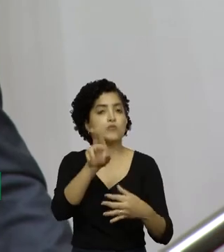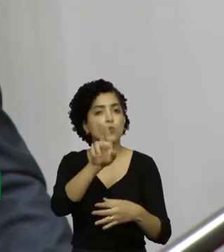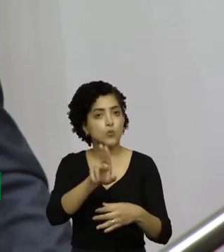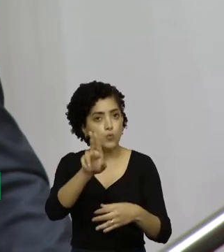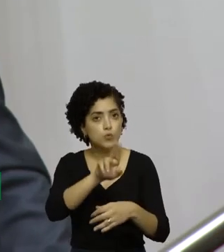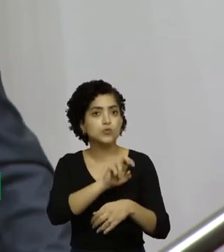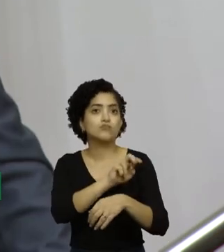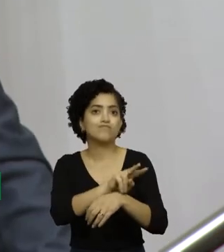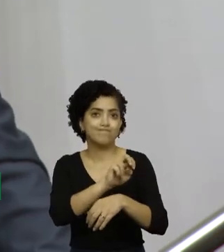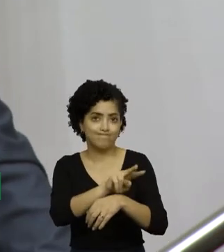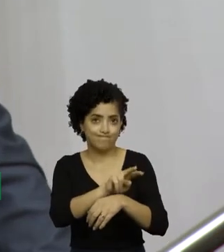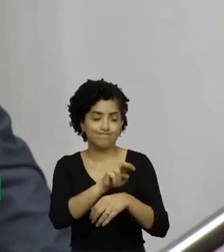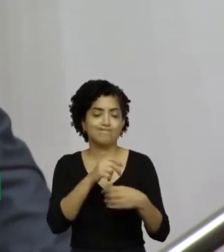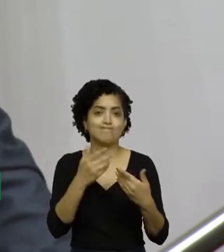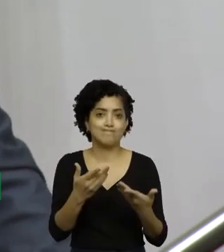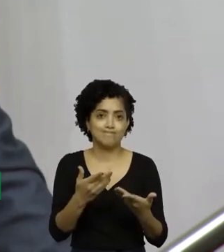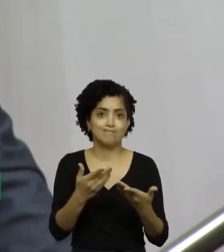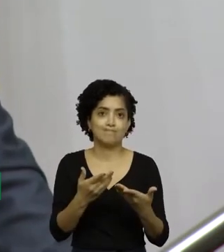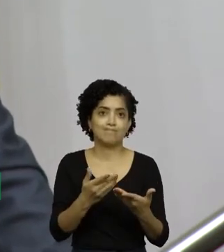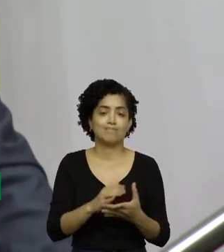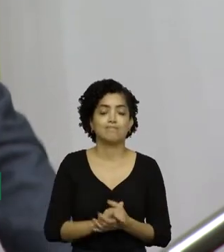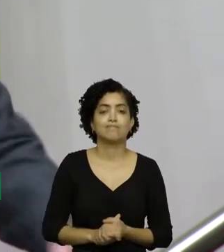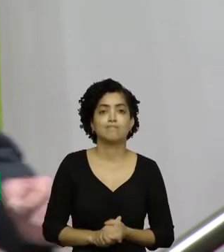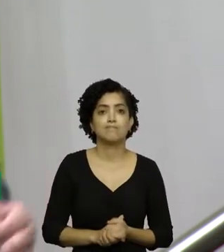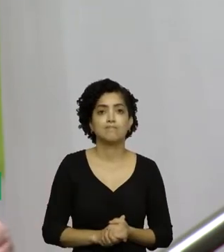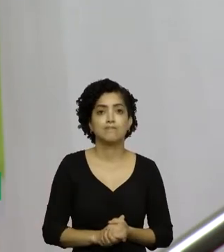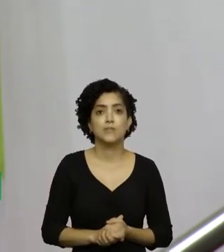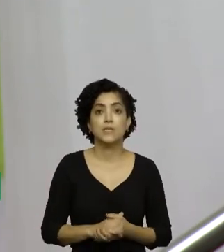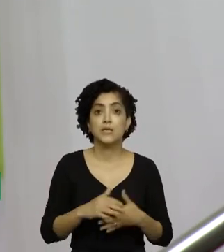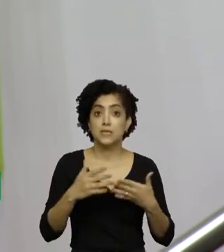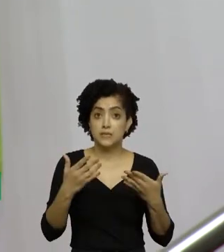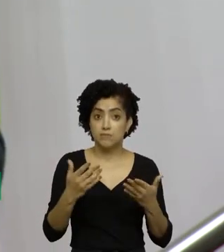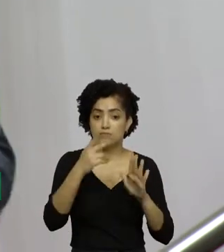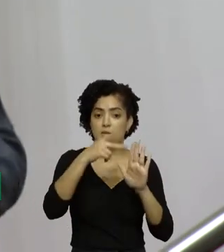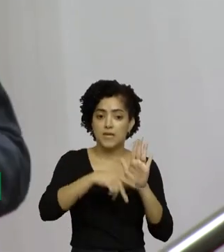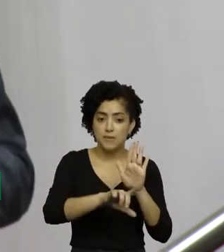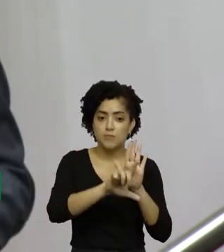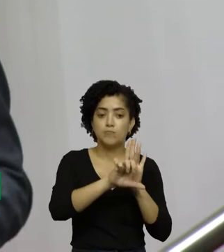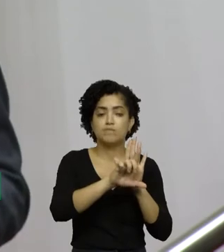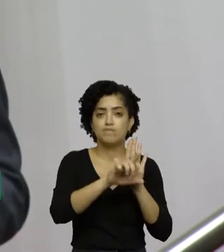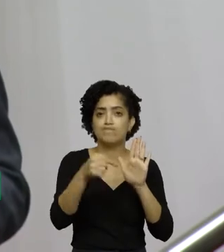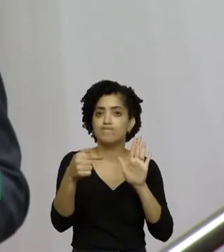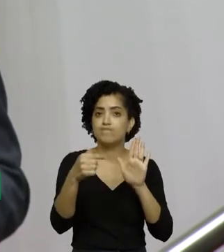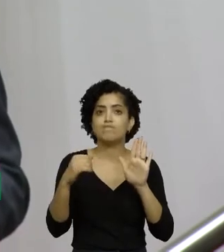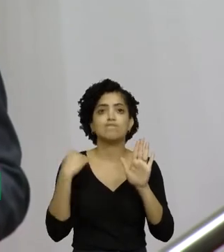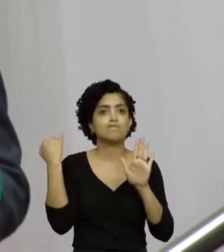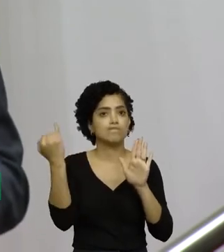no alimento que nós consumimos. Então é um projeto